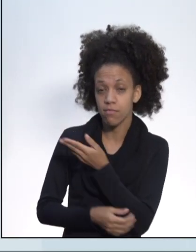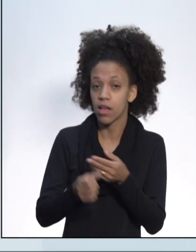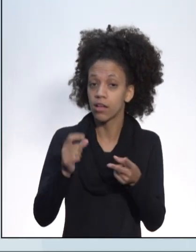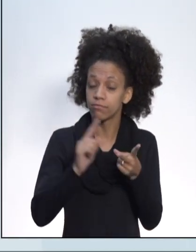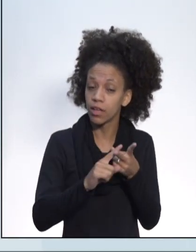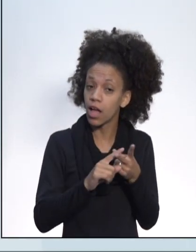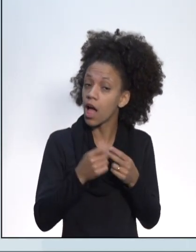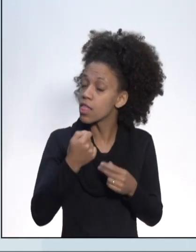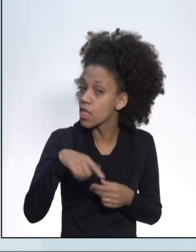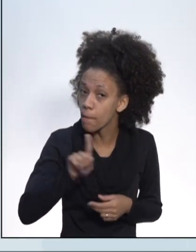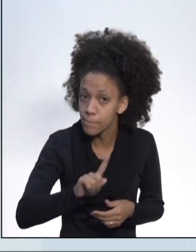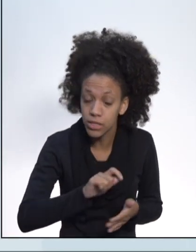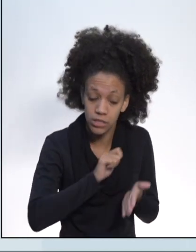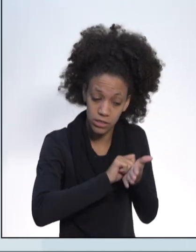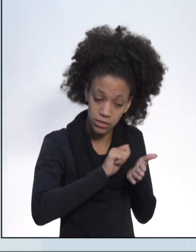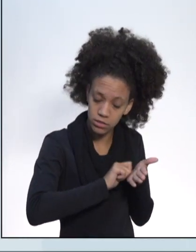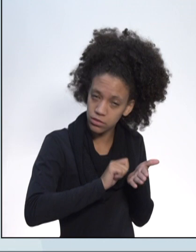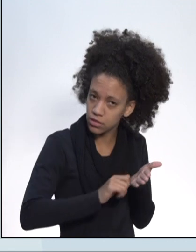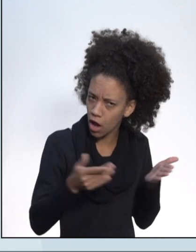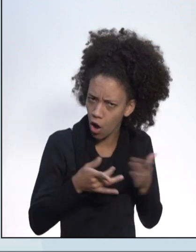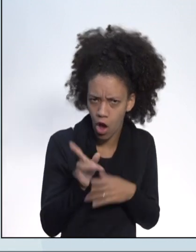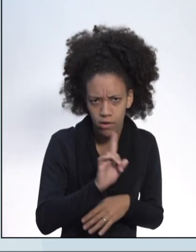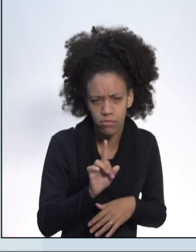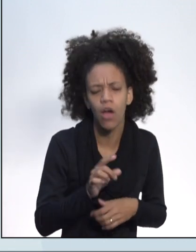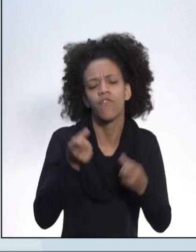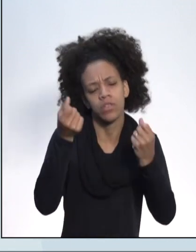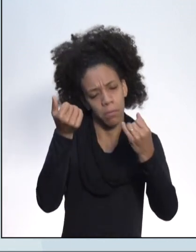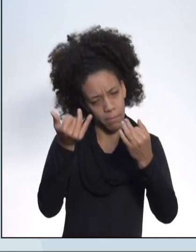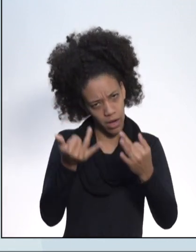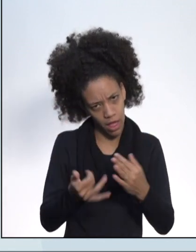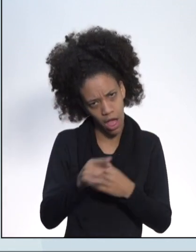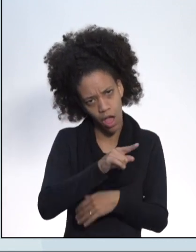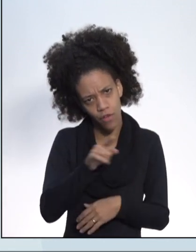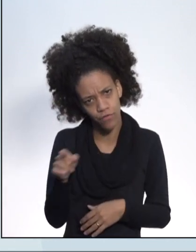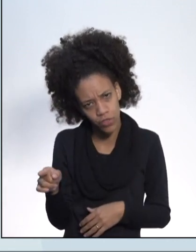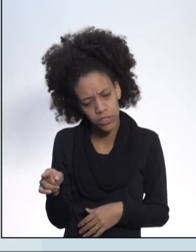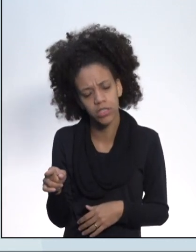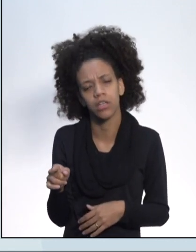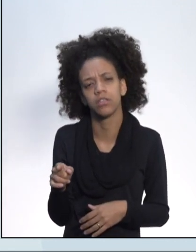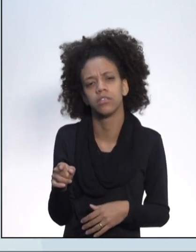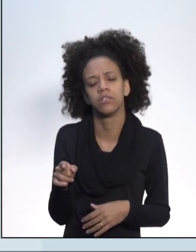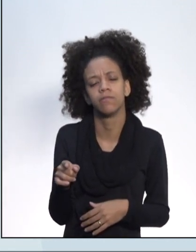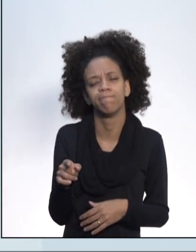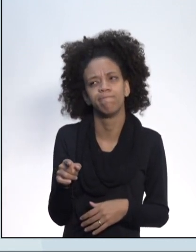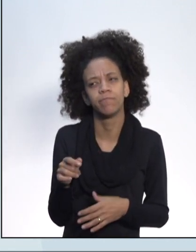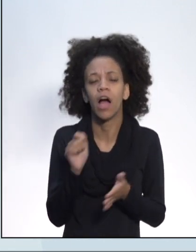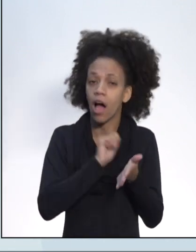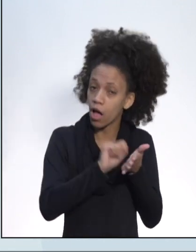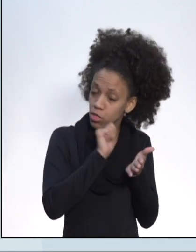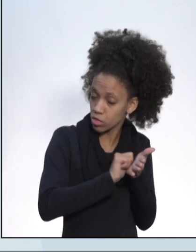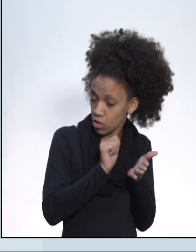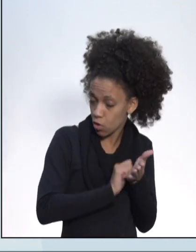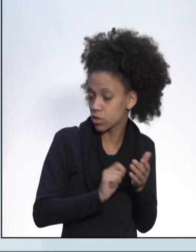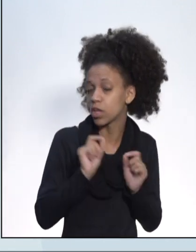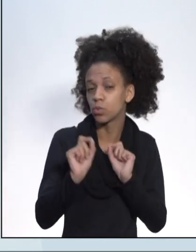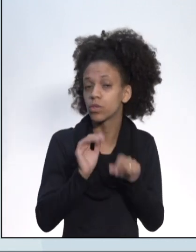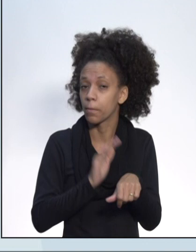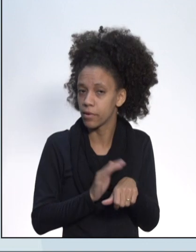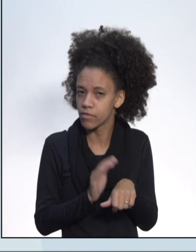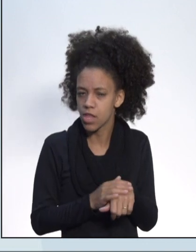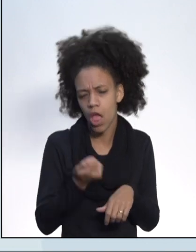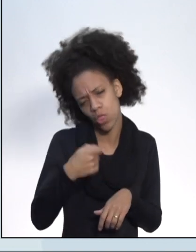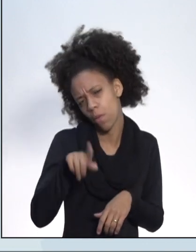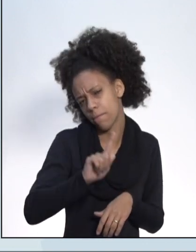fazer agora, nesse momento. Eu vou deixar explicado, vocês tomem alguma nota do que é para fazer, não precisa